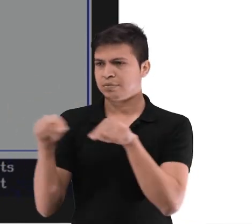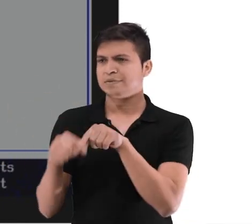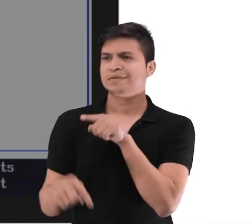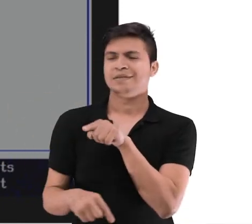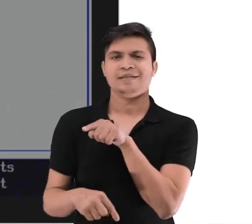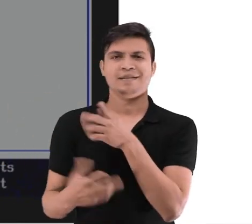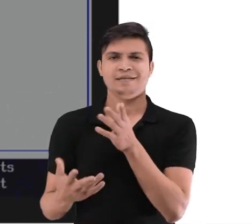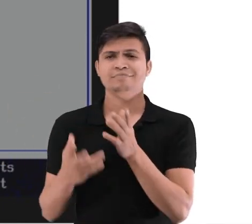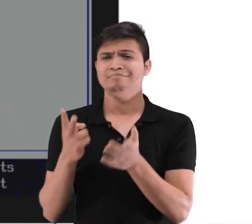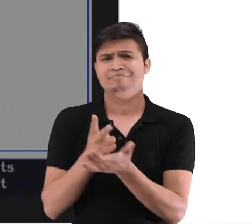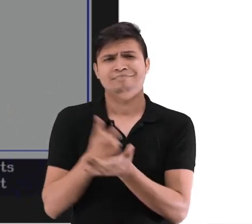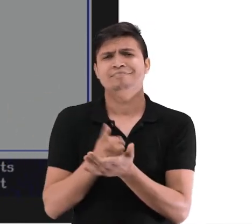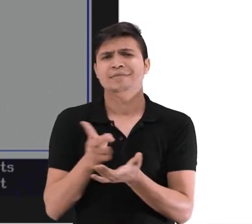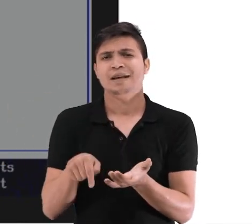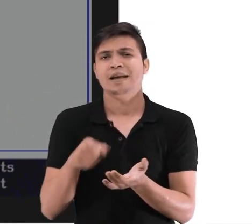sempre vem em inglês.